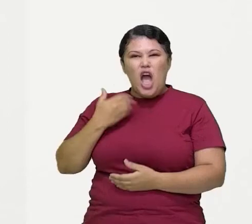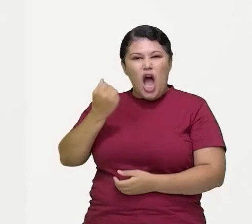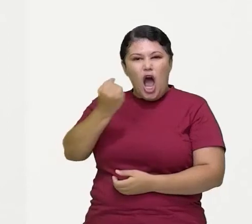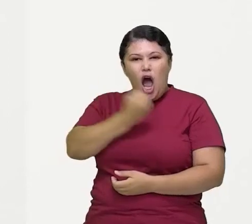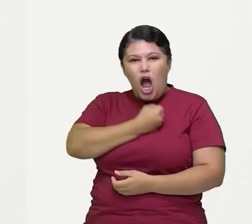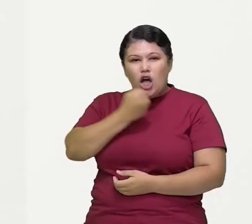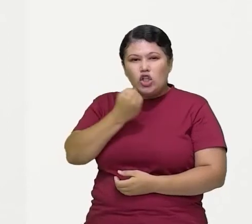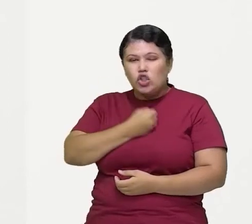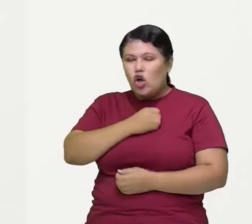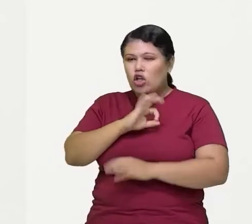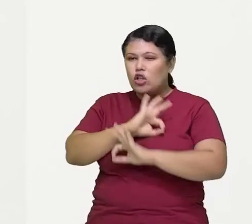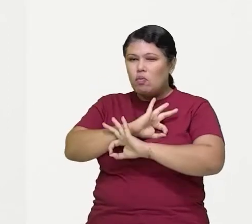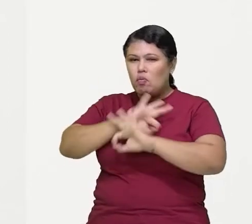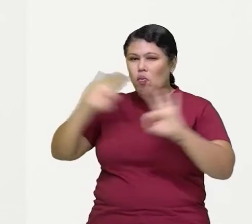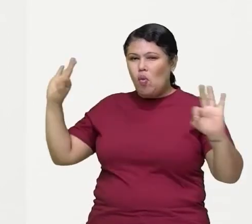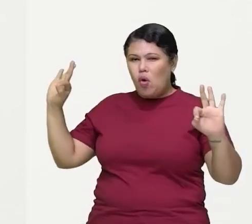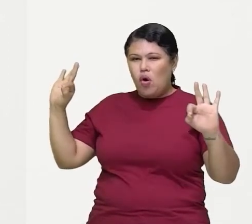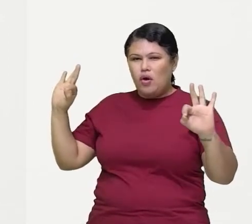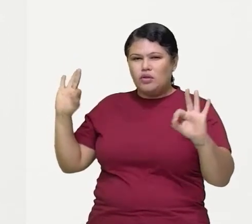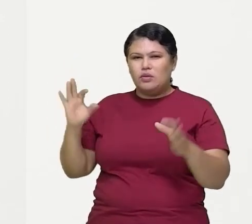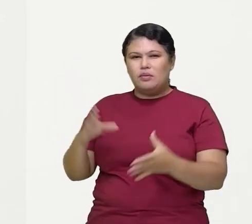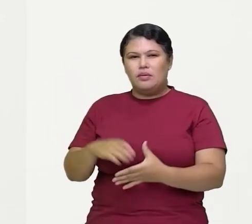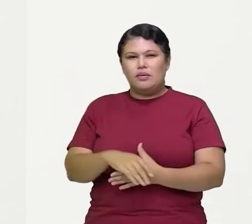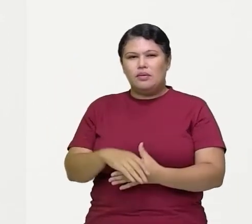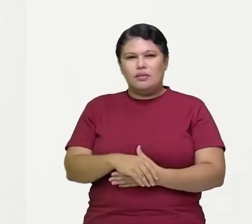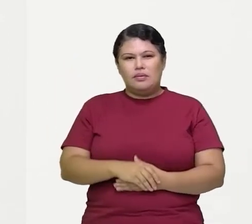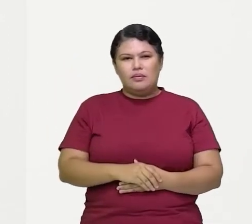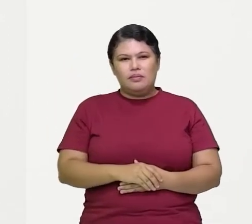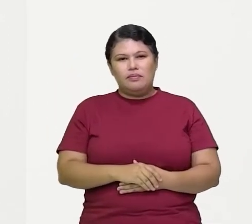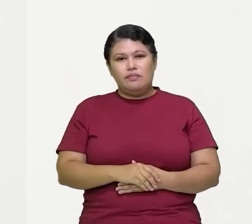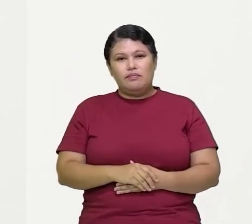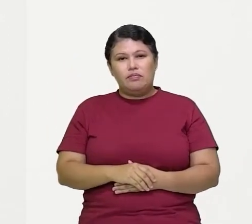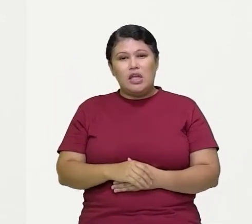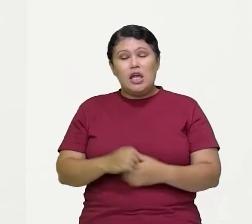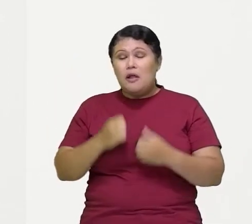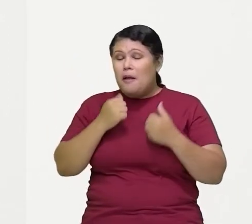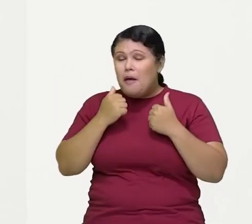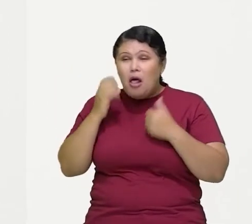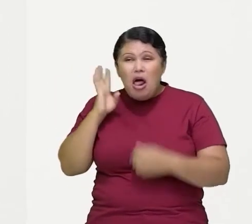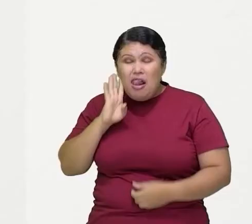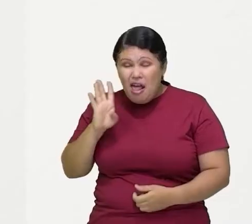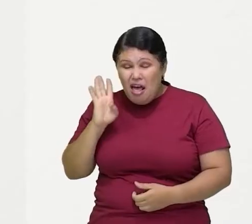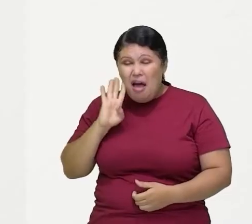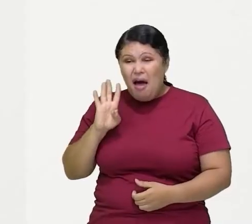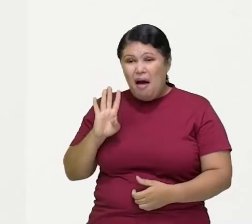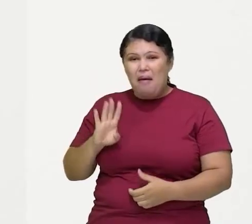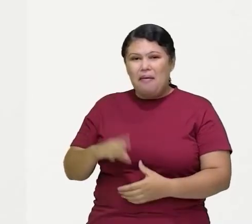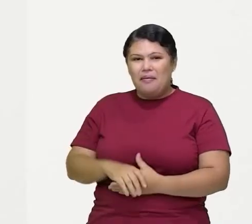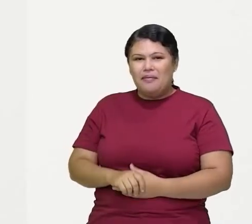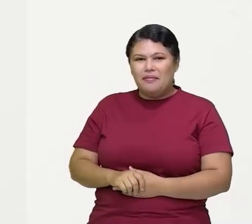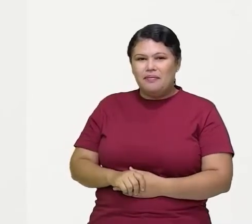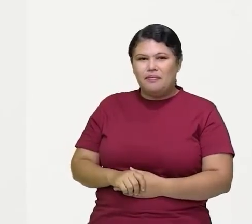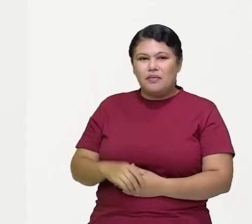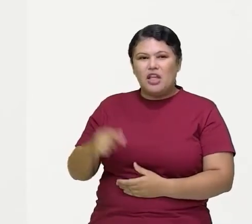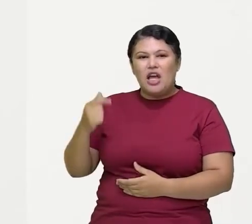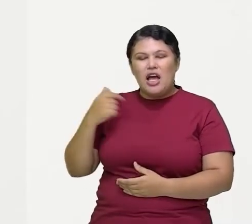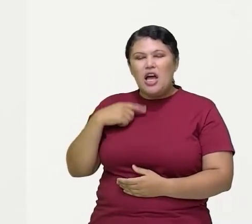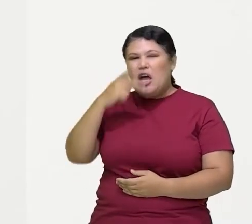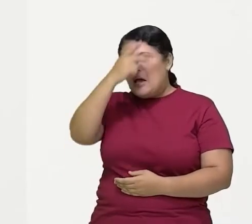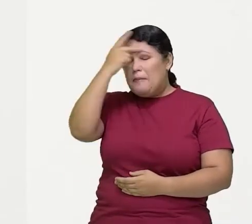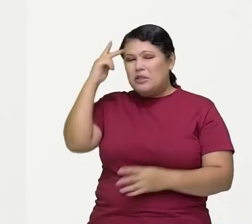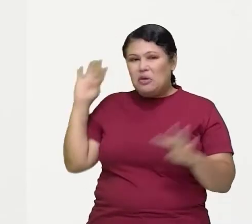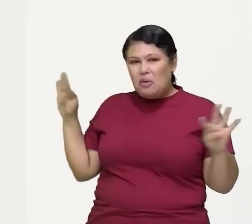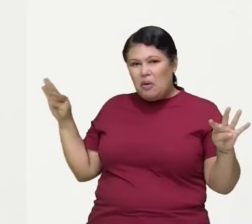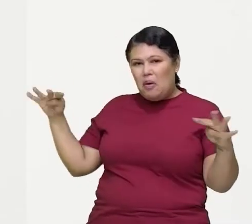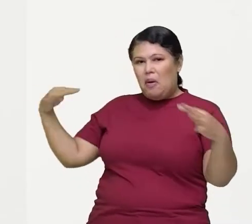melhor, com notas boas. E isso não é uma maravilha?